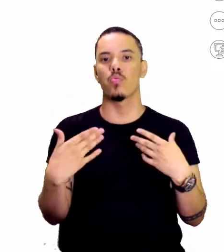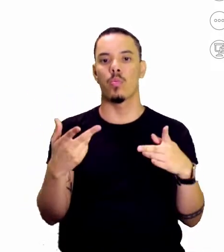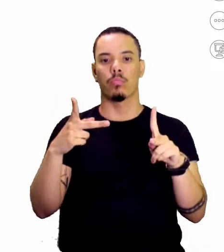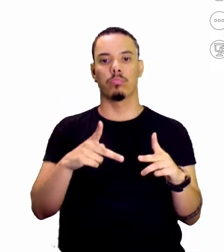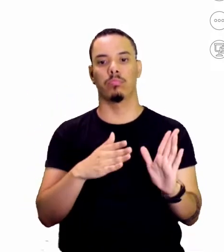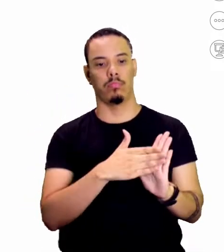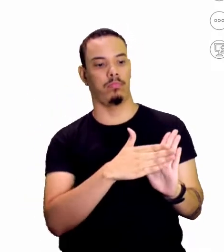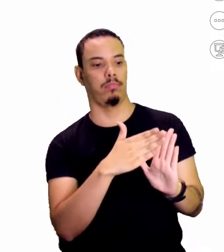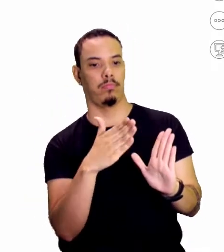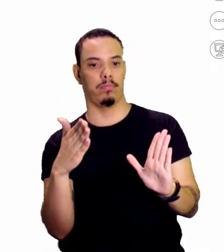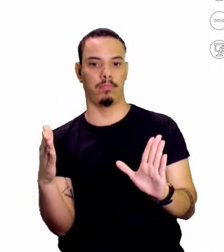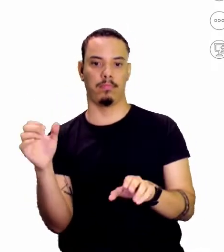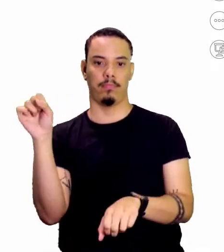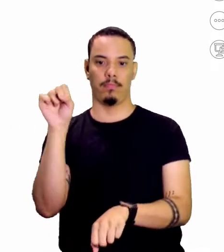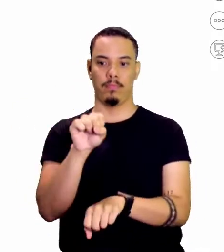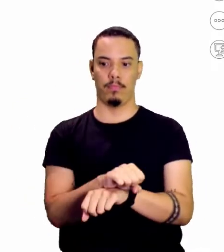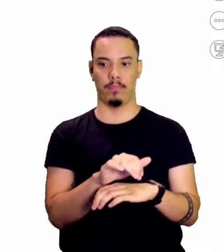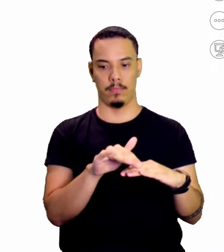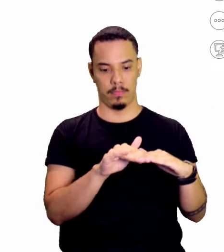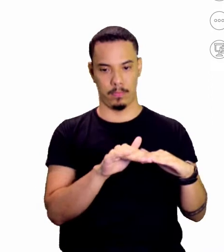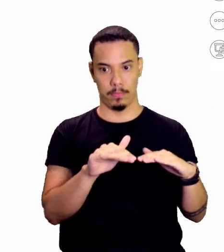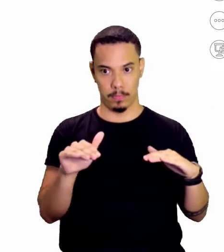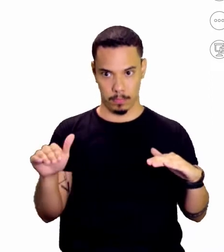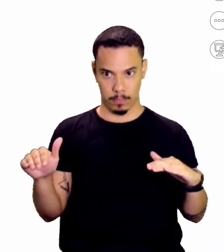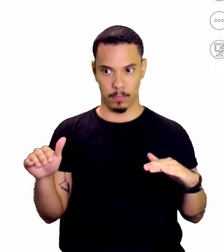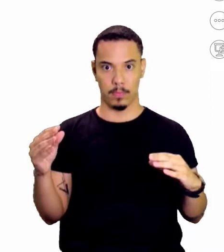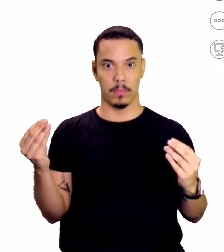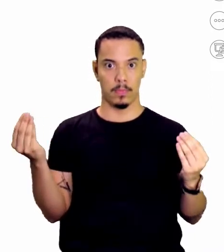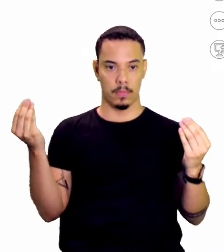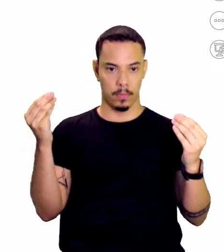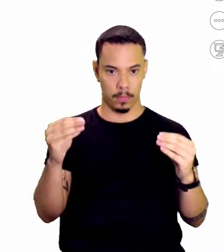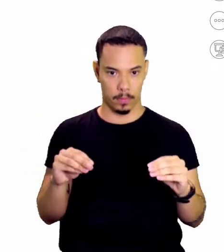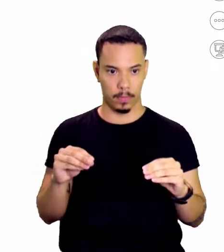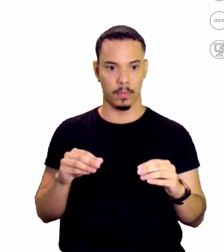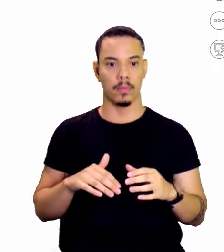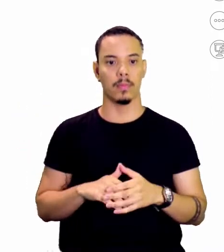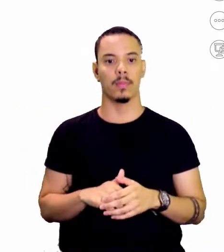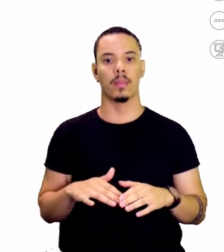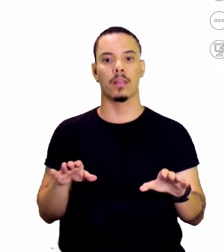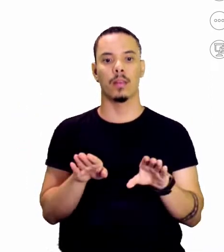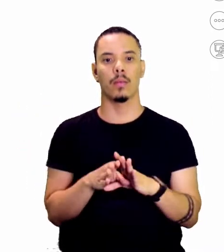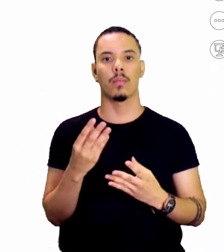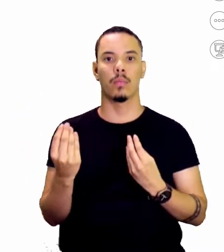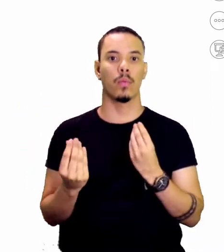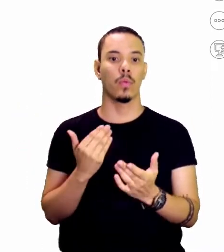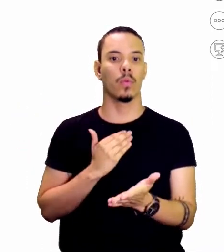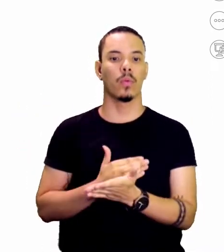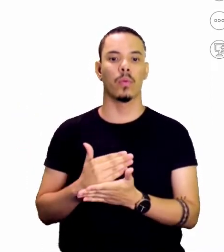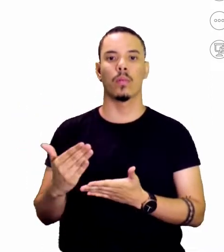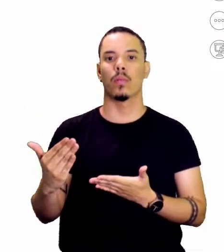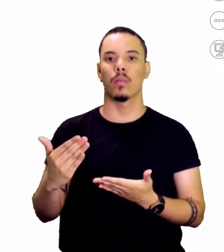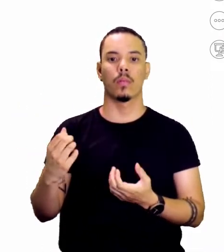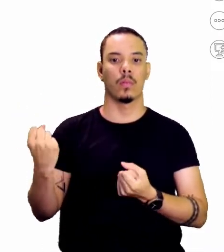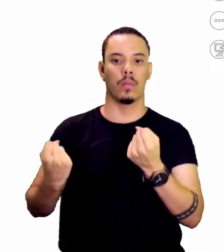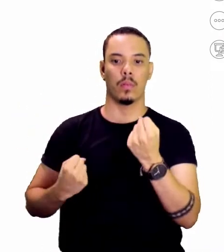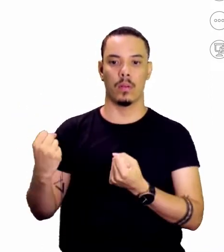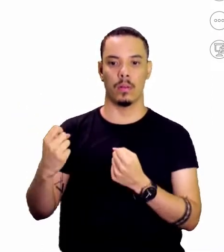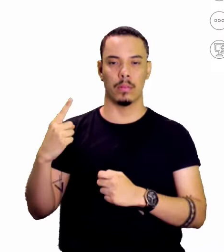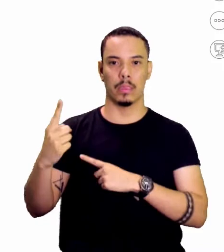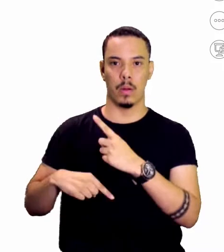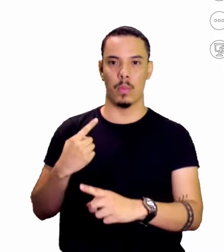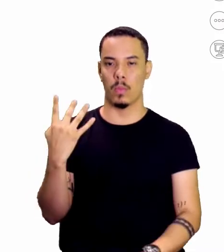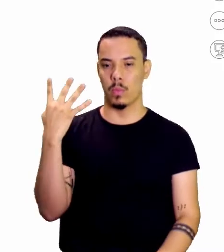tempo ele permanece parado é nós vimos esse a gente só vai colocar aqui com a posição do carro no fim de quatro